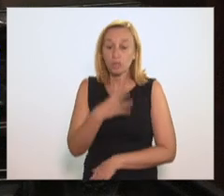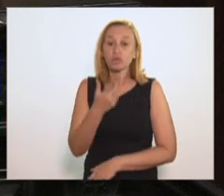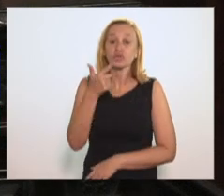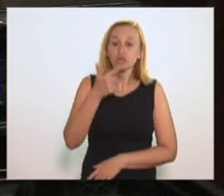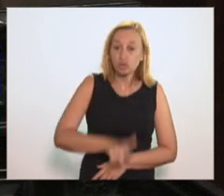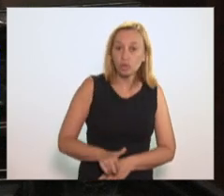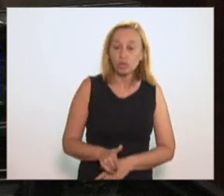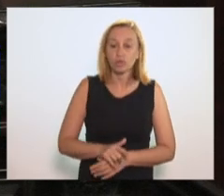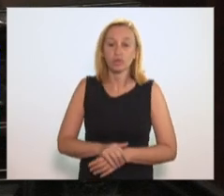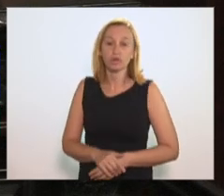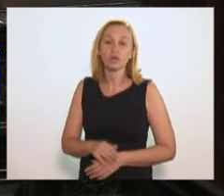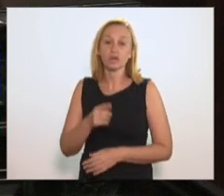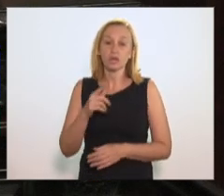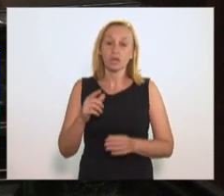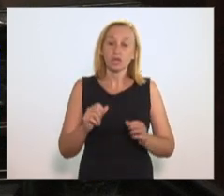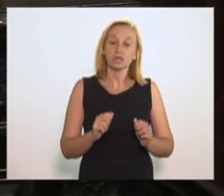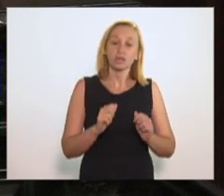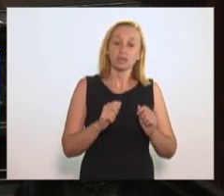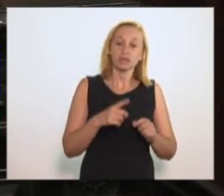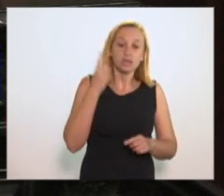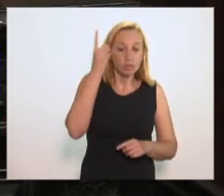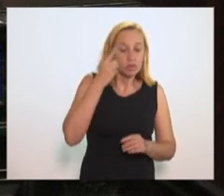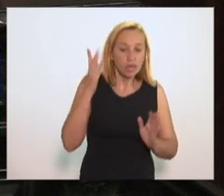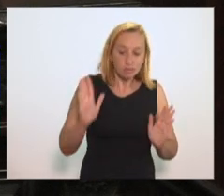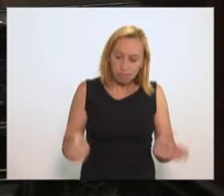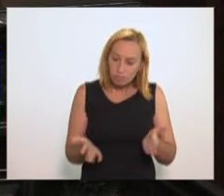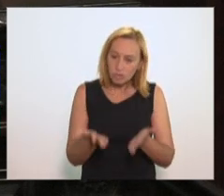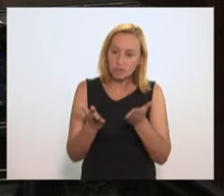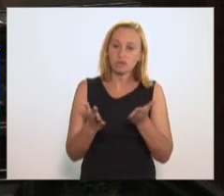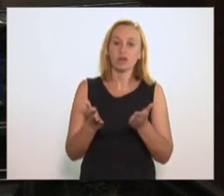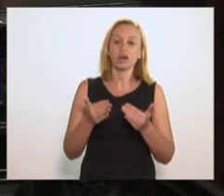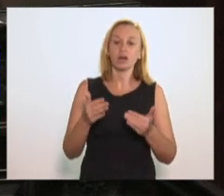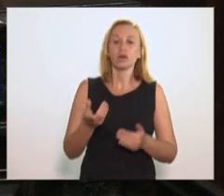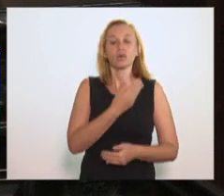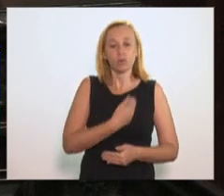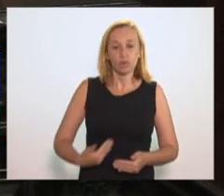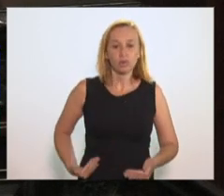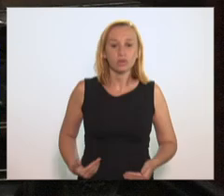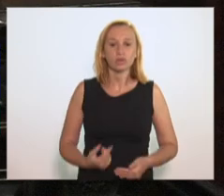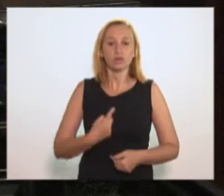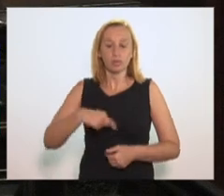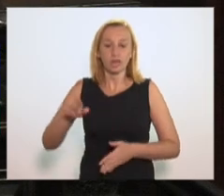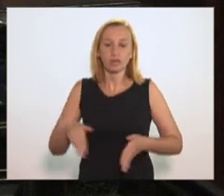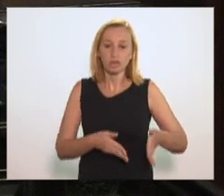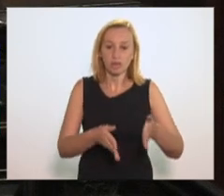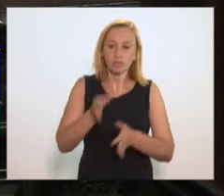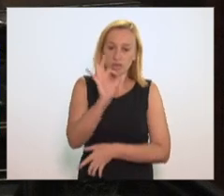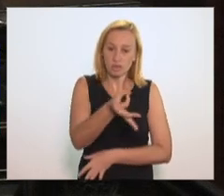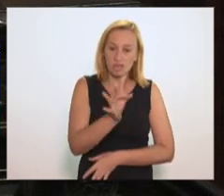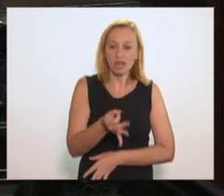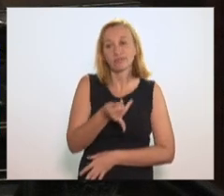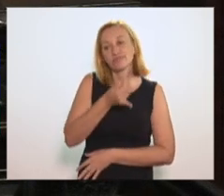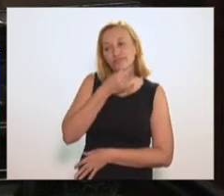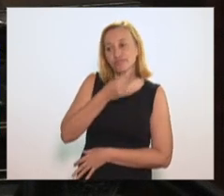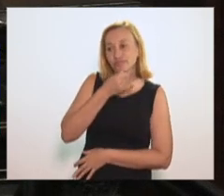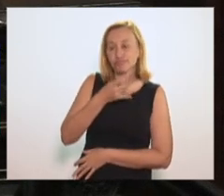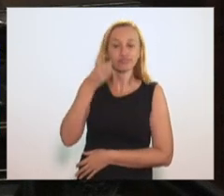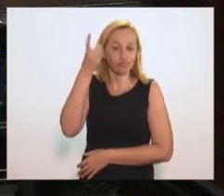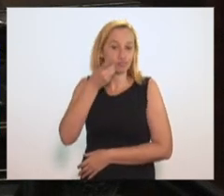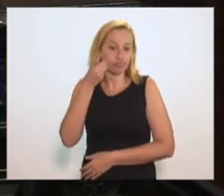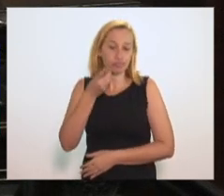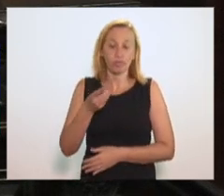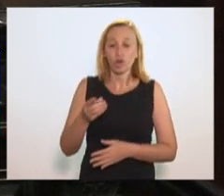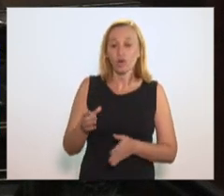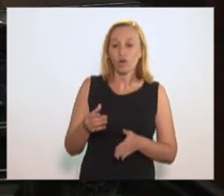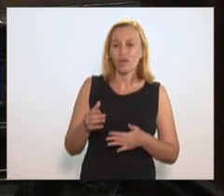uma vez esse parlamento precisa empurrar esse governo para ir no caminho certo e lamento deputados com comportamento